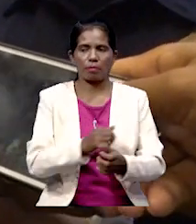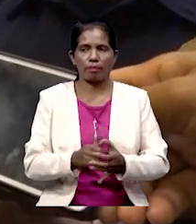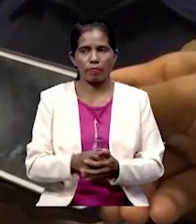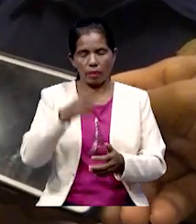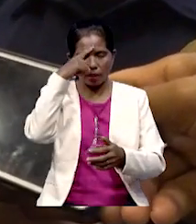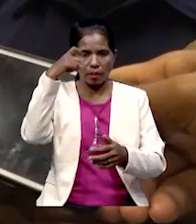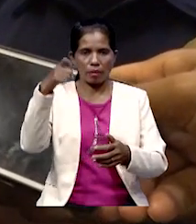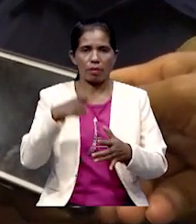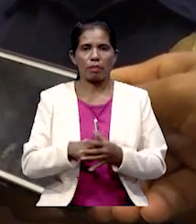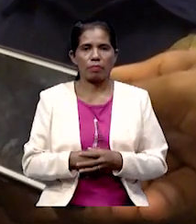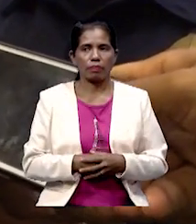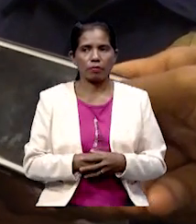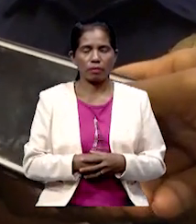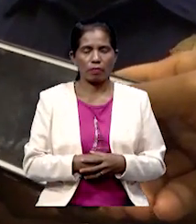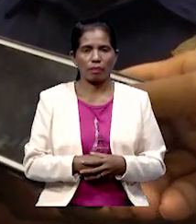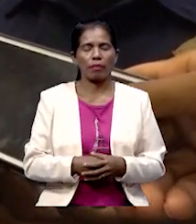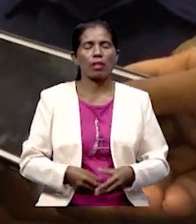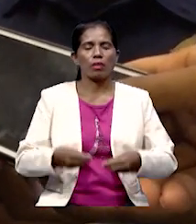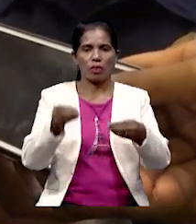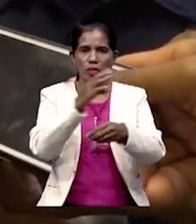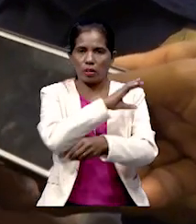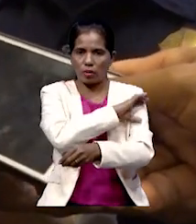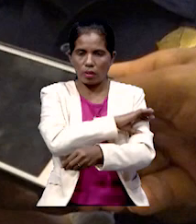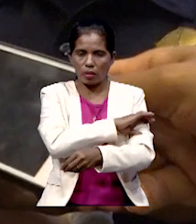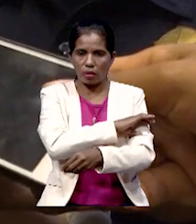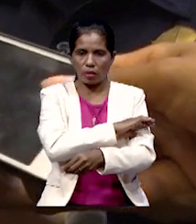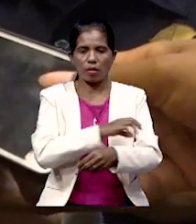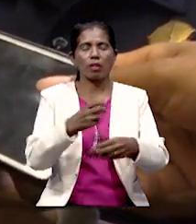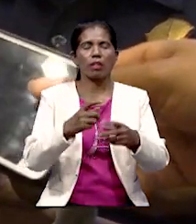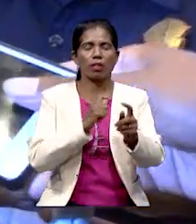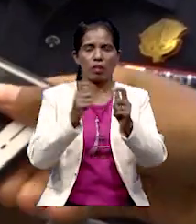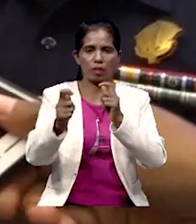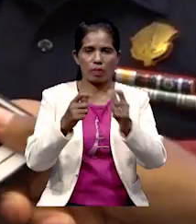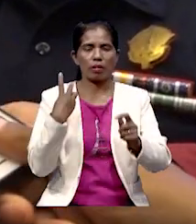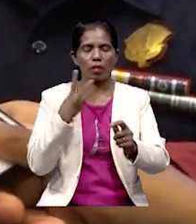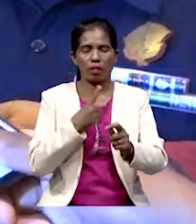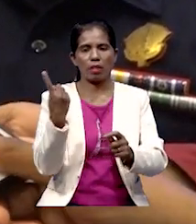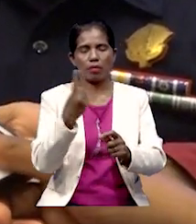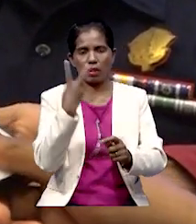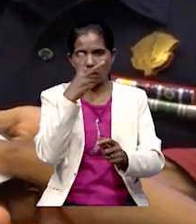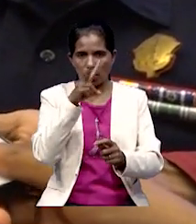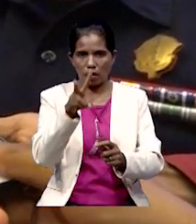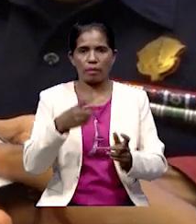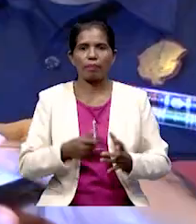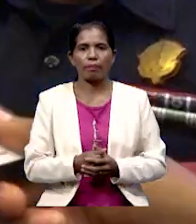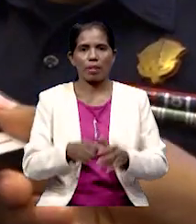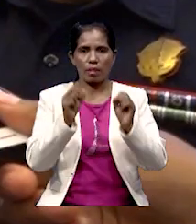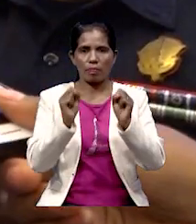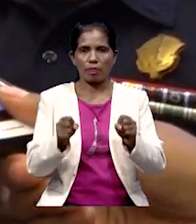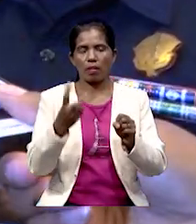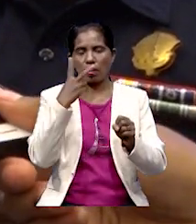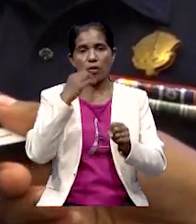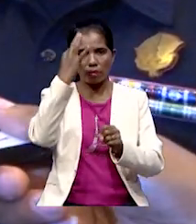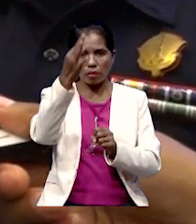Também que ia parte for segurança, né, questão transporte, né, está na parte de para tu bele mau yang